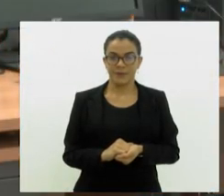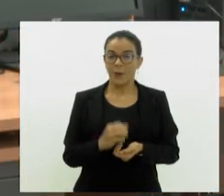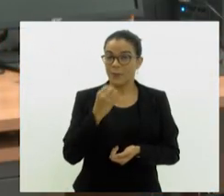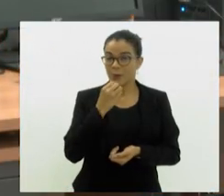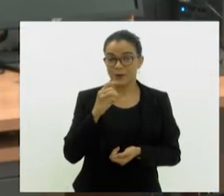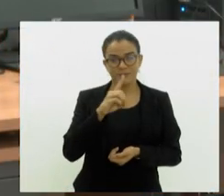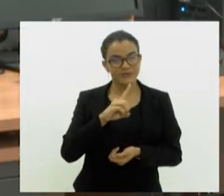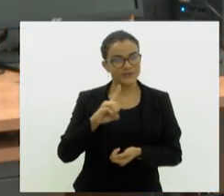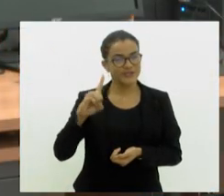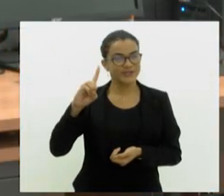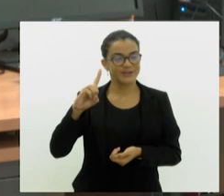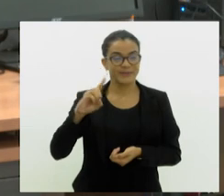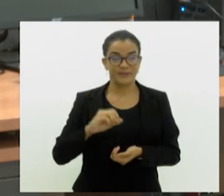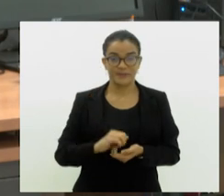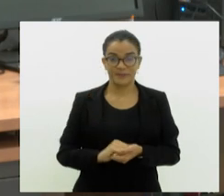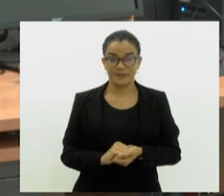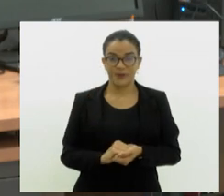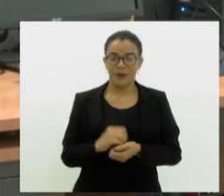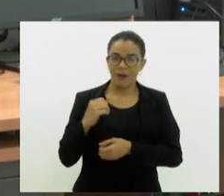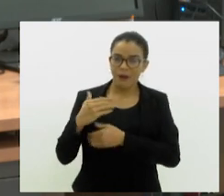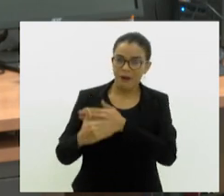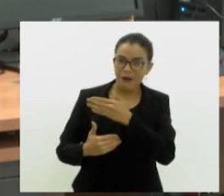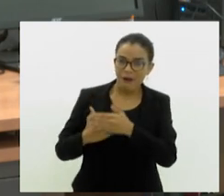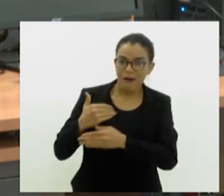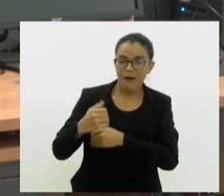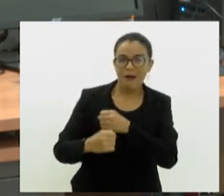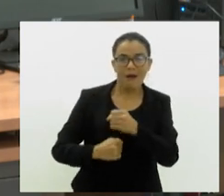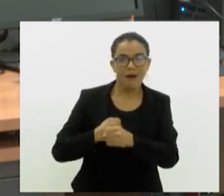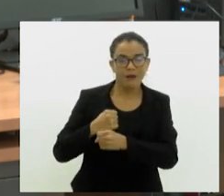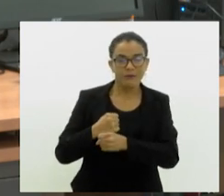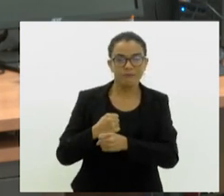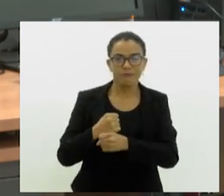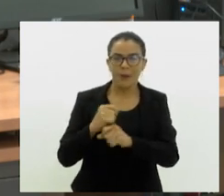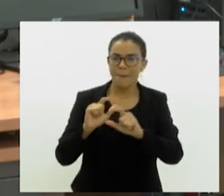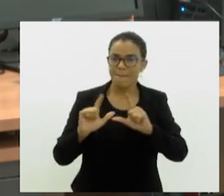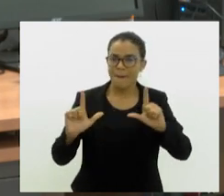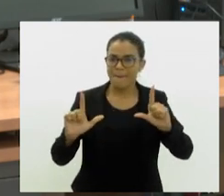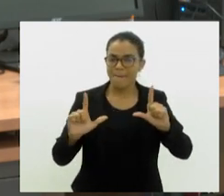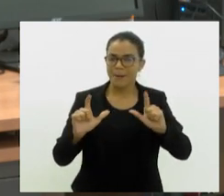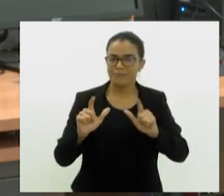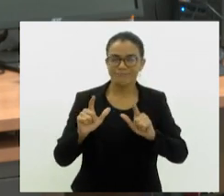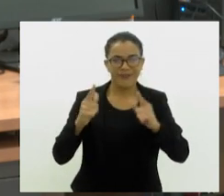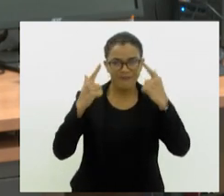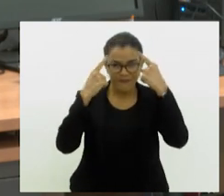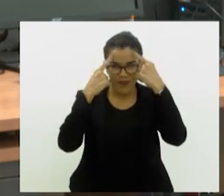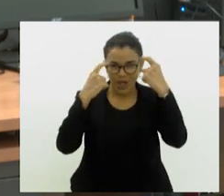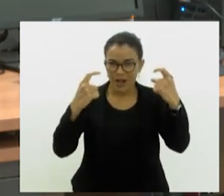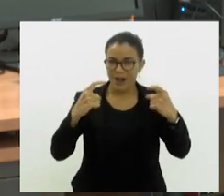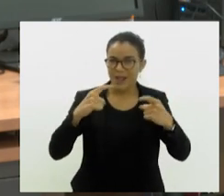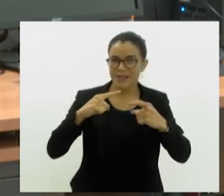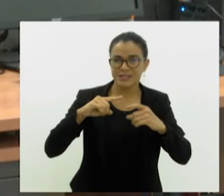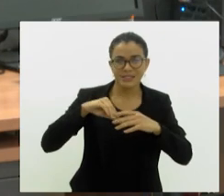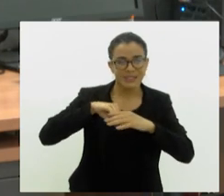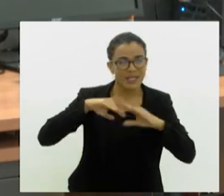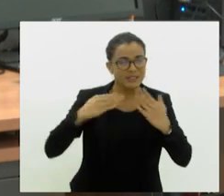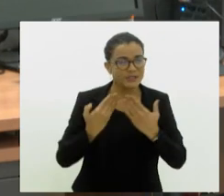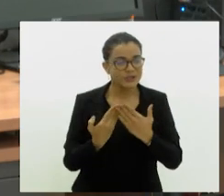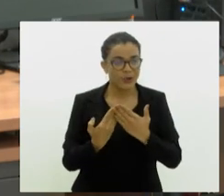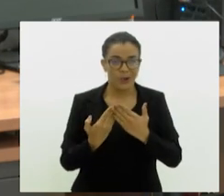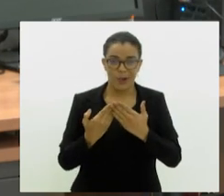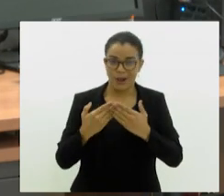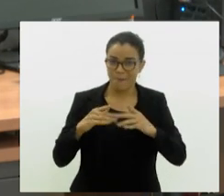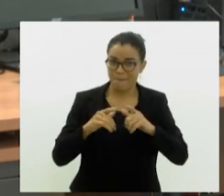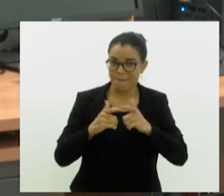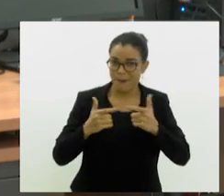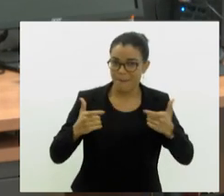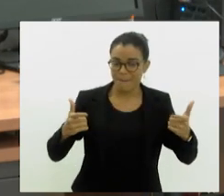Bom dia. Nos últimos anos, os noticiários foram tomados por cenas de violência nas escolas do país. O número